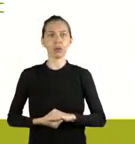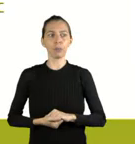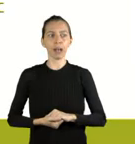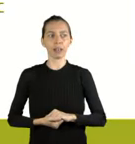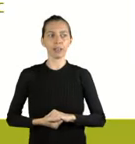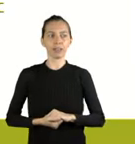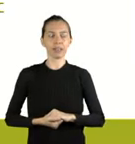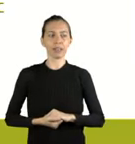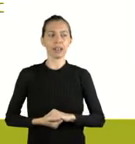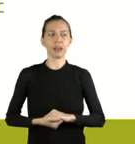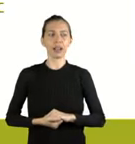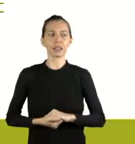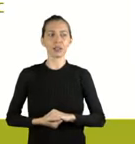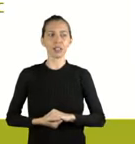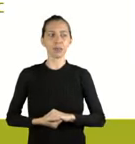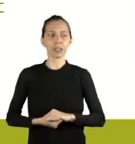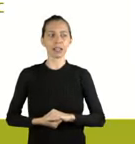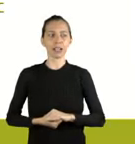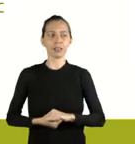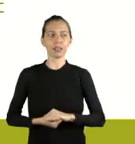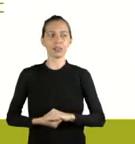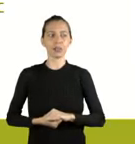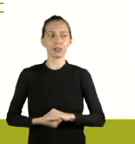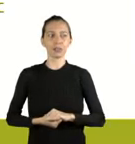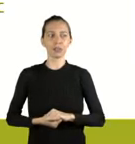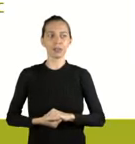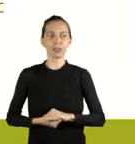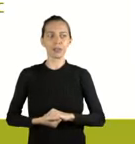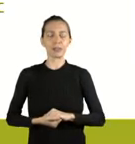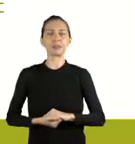Outra coisa, ao mesmo tempo que isso